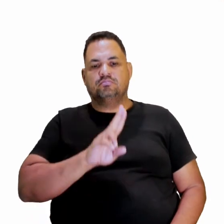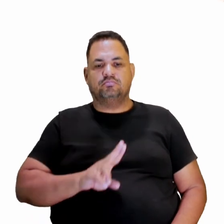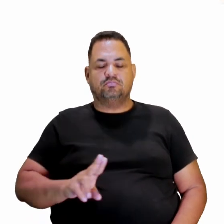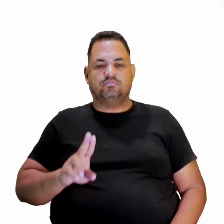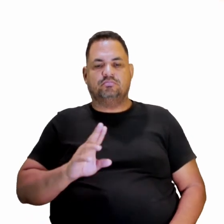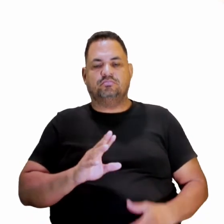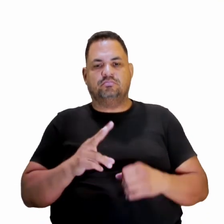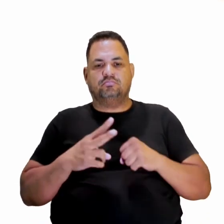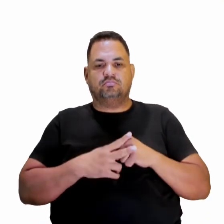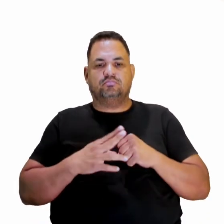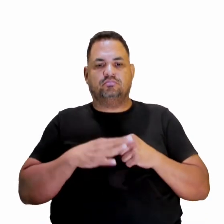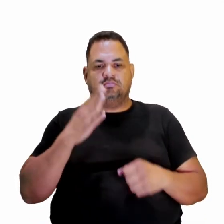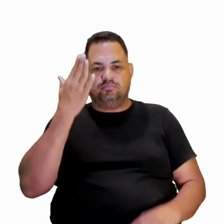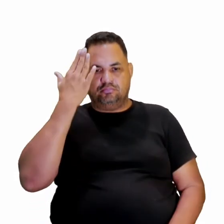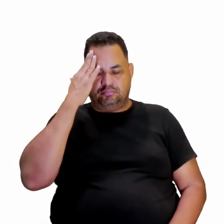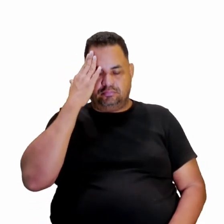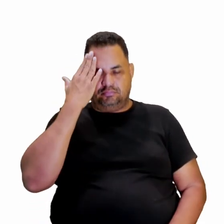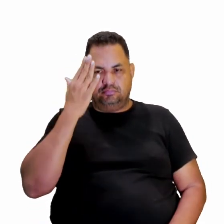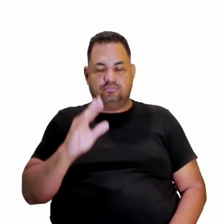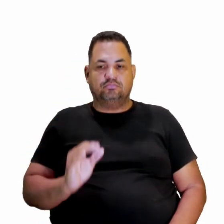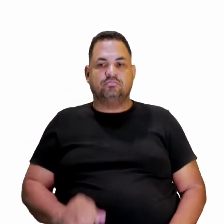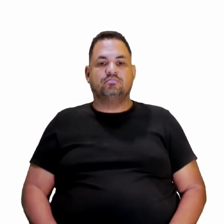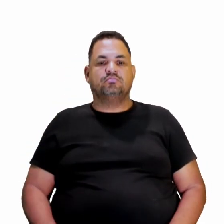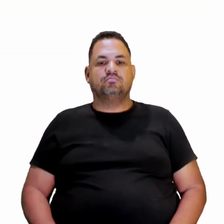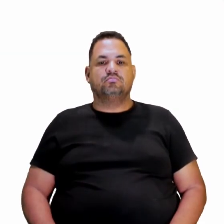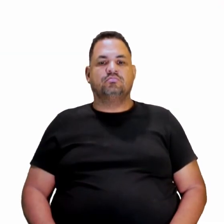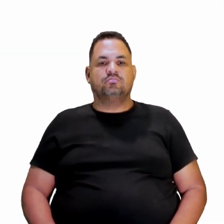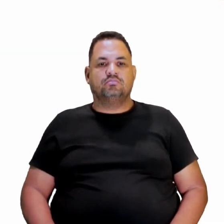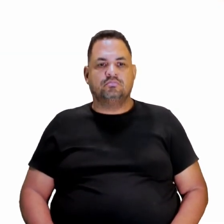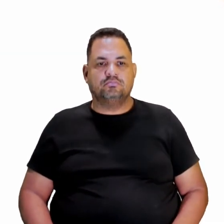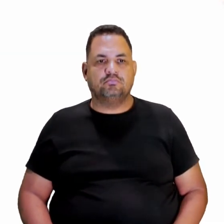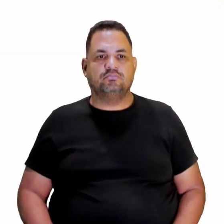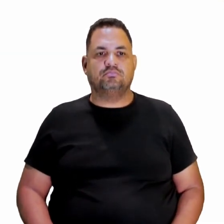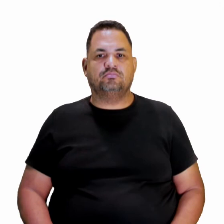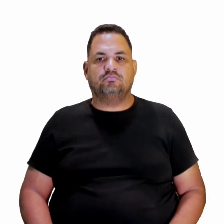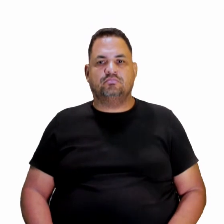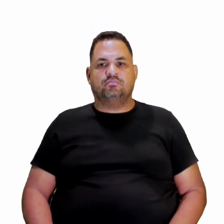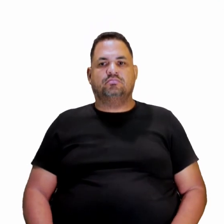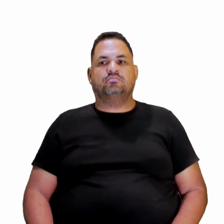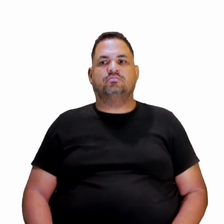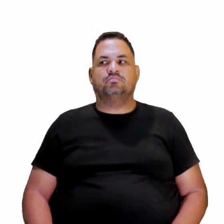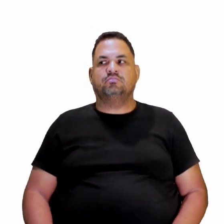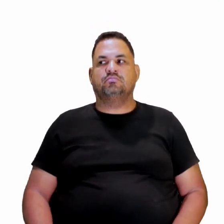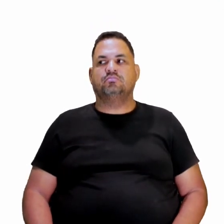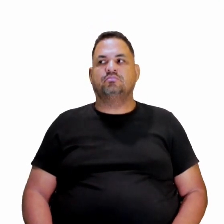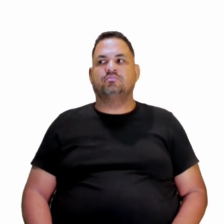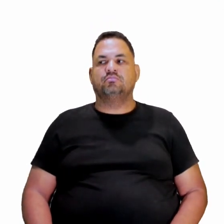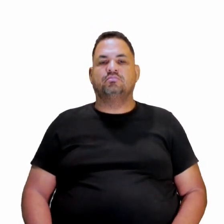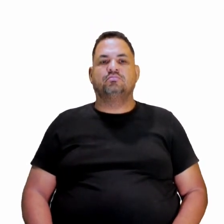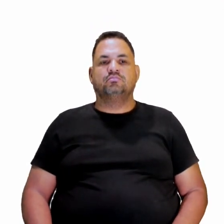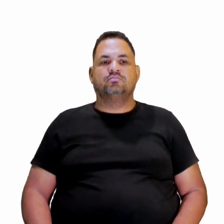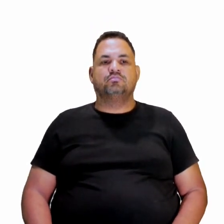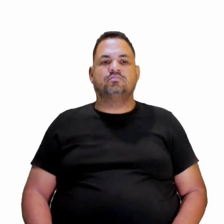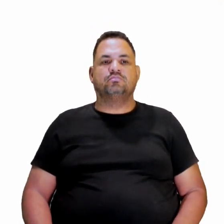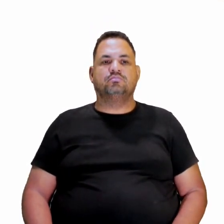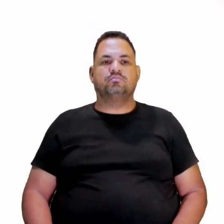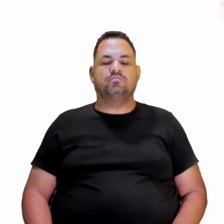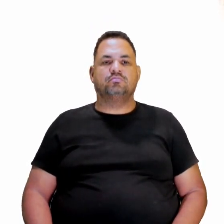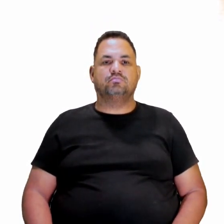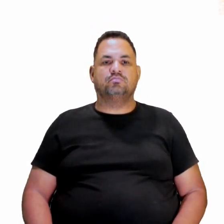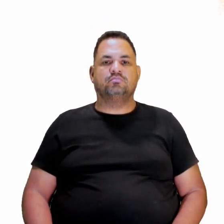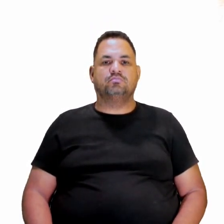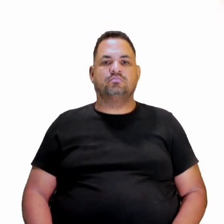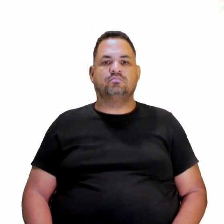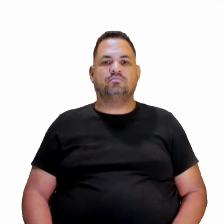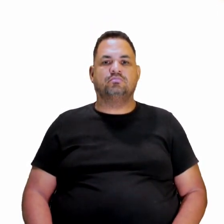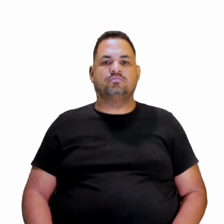o auxiliar. Entenderam isso aí? Espero que sim. Pena que o tempo não tá deixando eu explicar melhor. Put the words in the correct order to